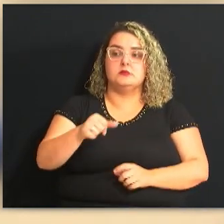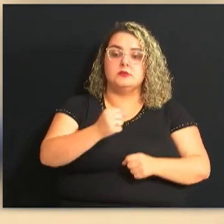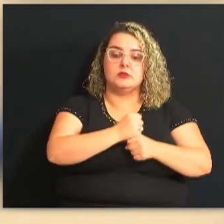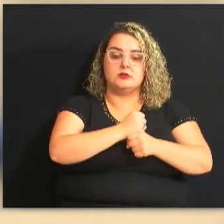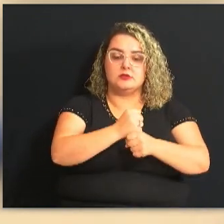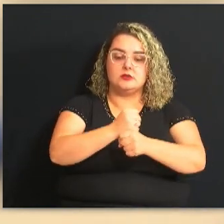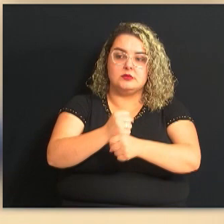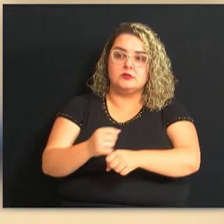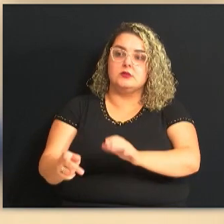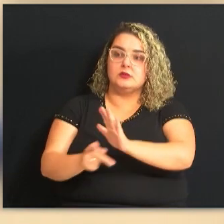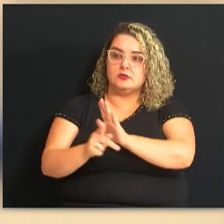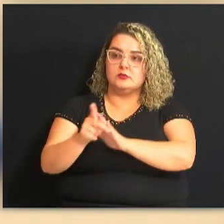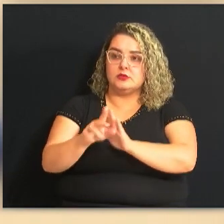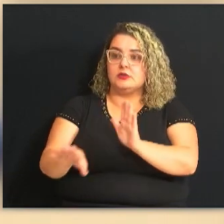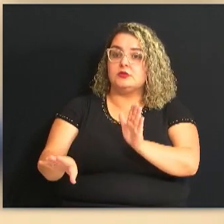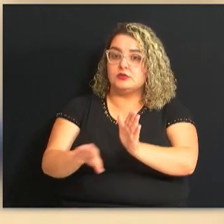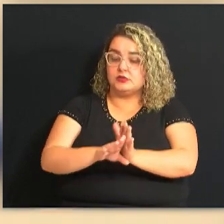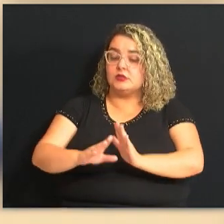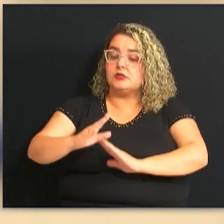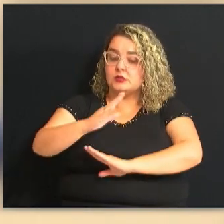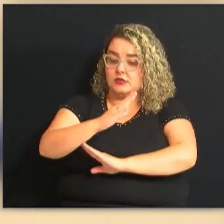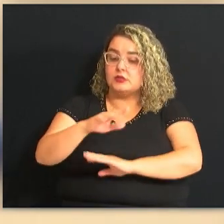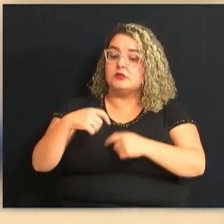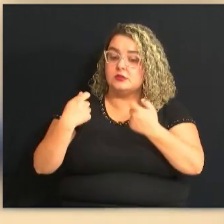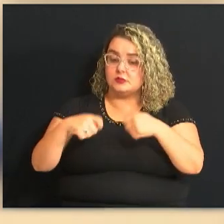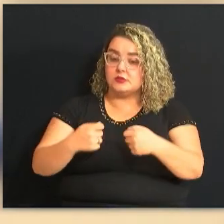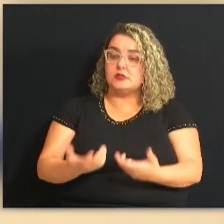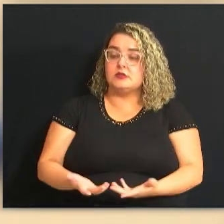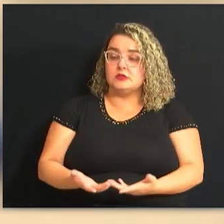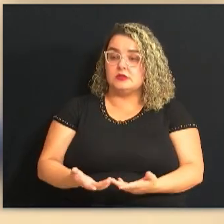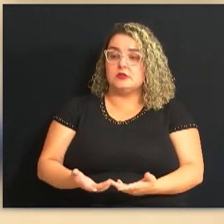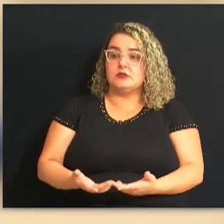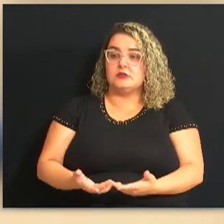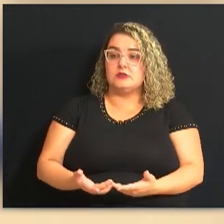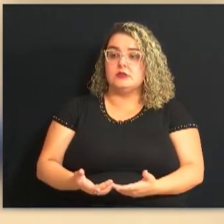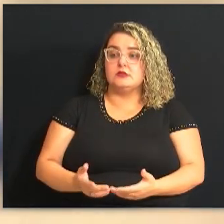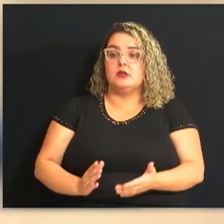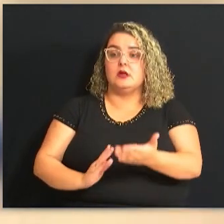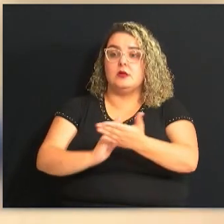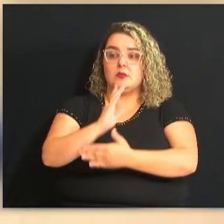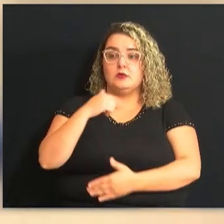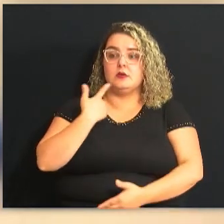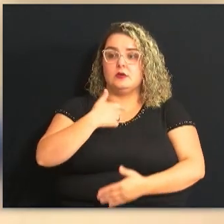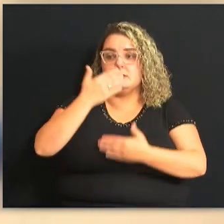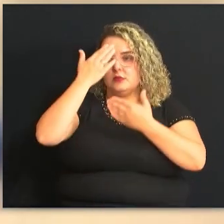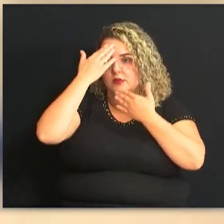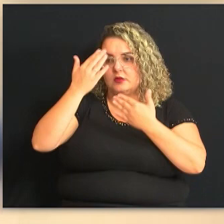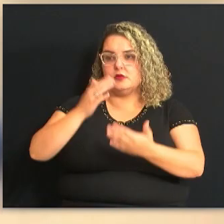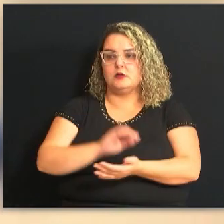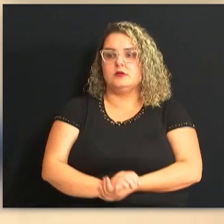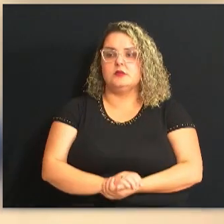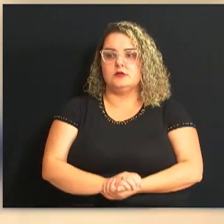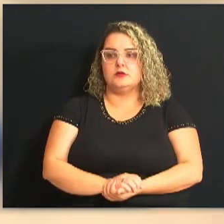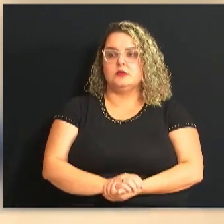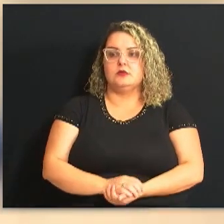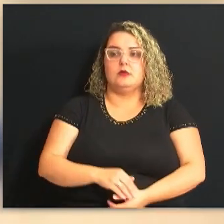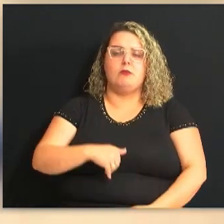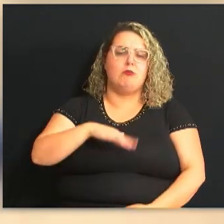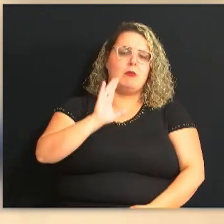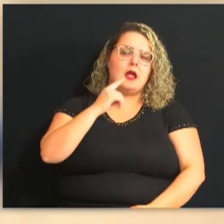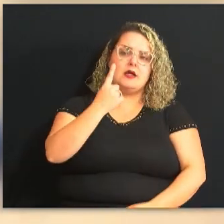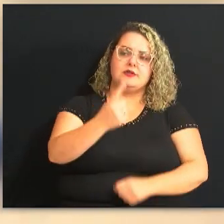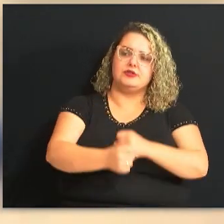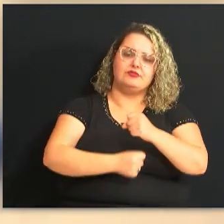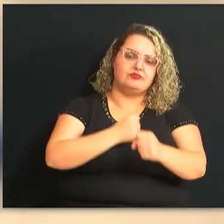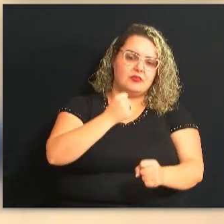nessa casa e ele precisa e deve ser aprovado por nós. Muito obrigado. Já faz mais de um ano que eu